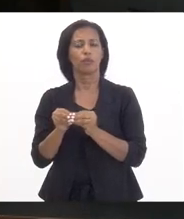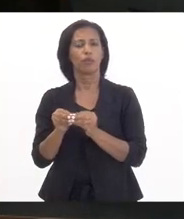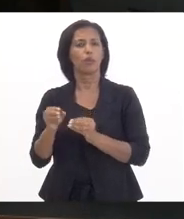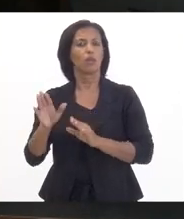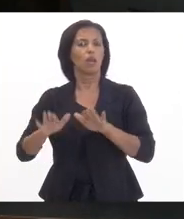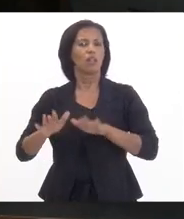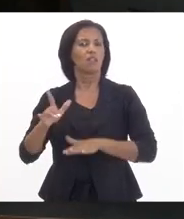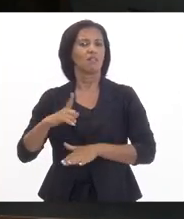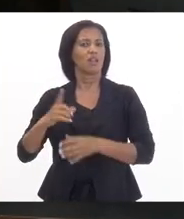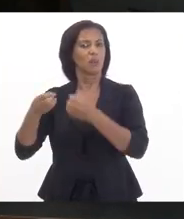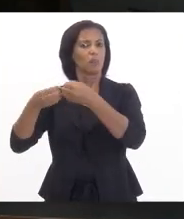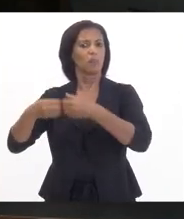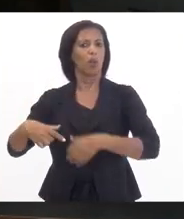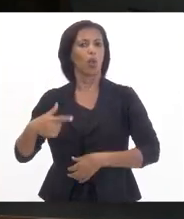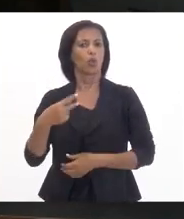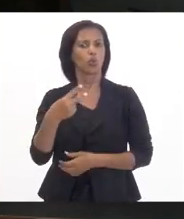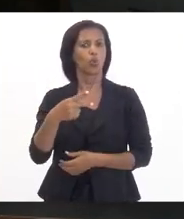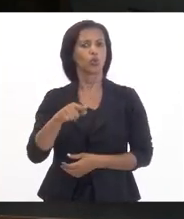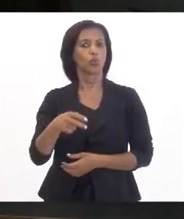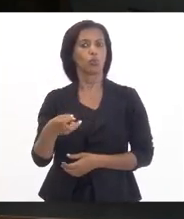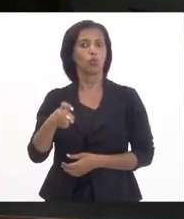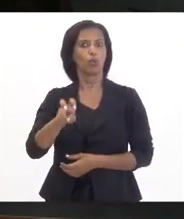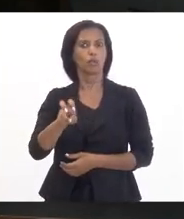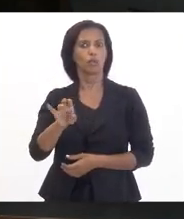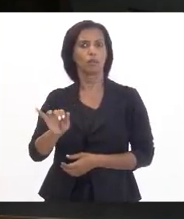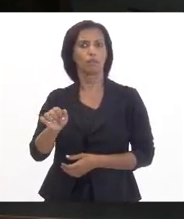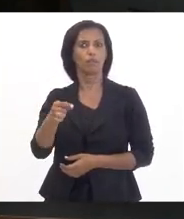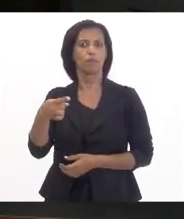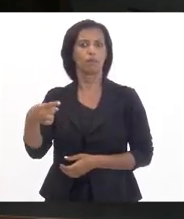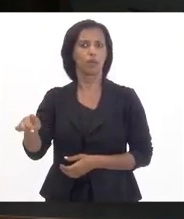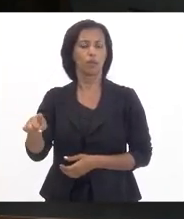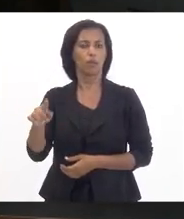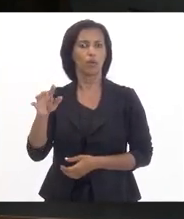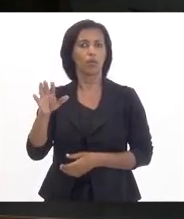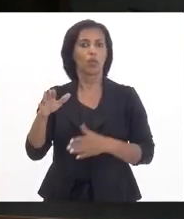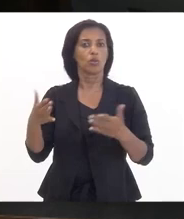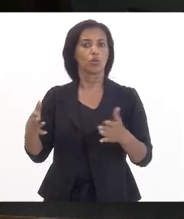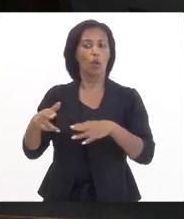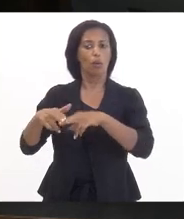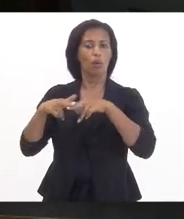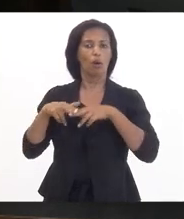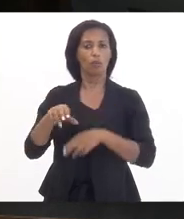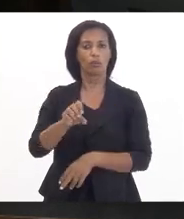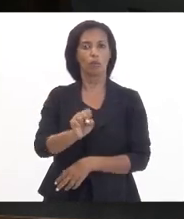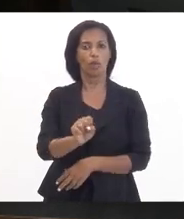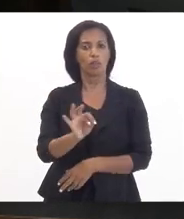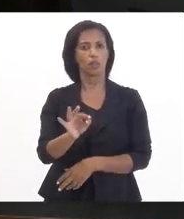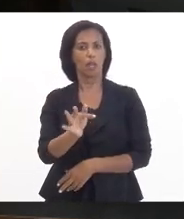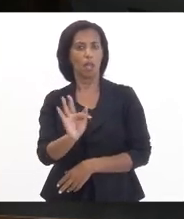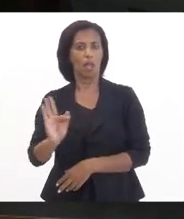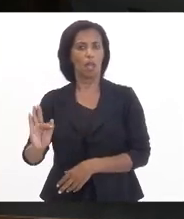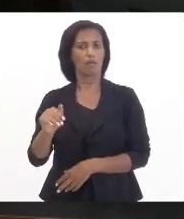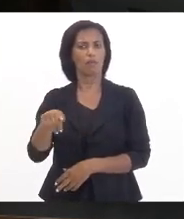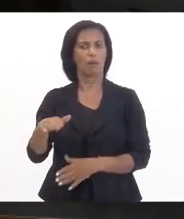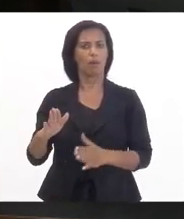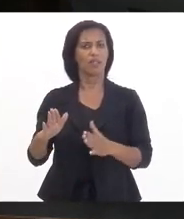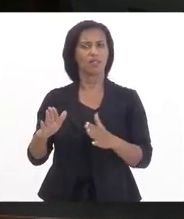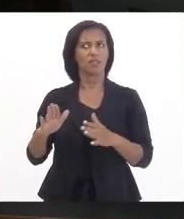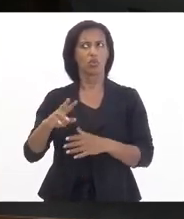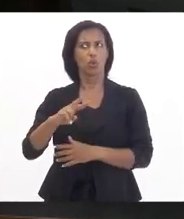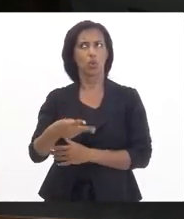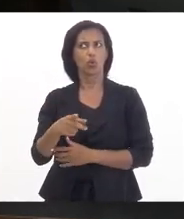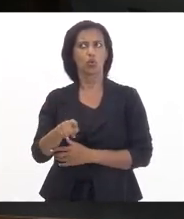teremos um prejuízo de 2,5 bilhões só com a decisão do STF. Mais na casa de